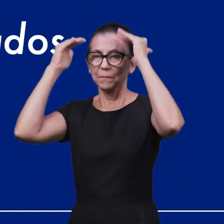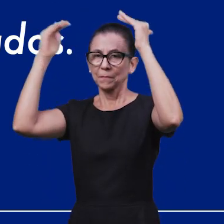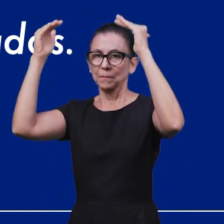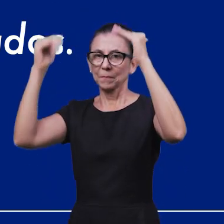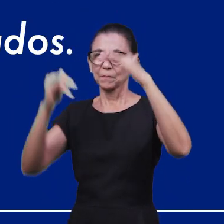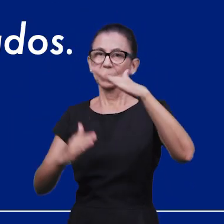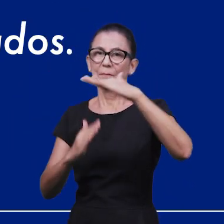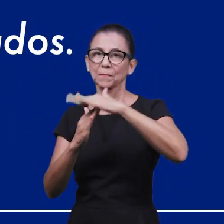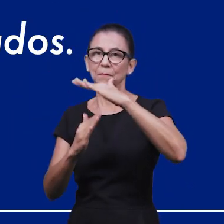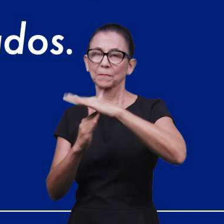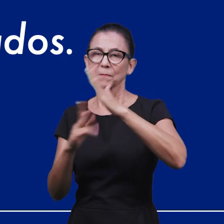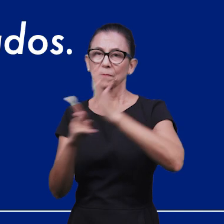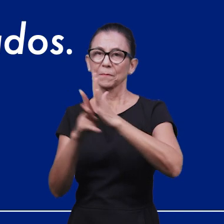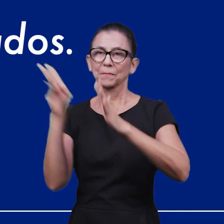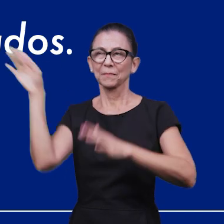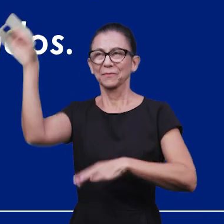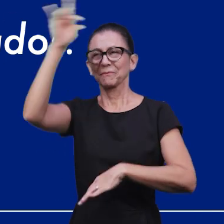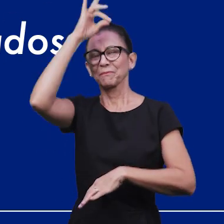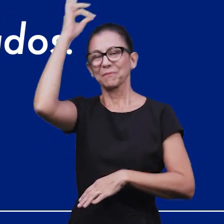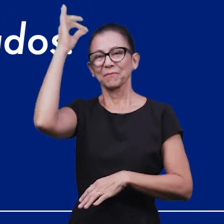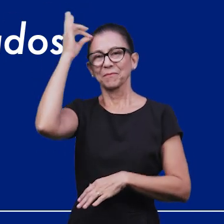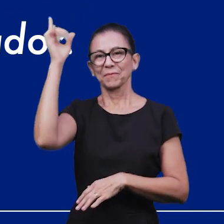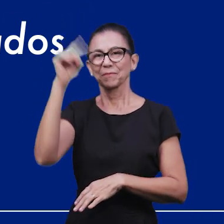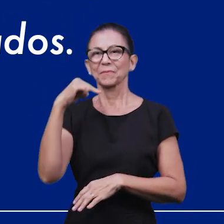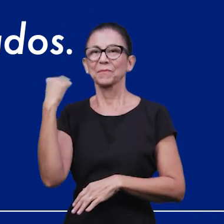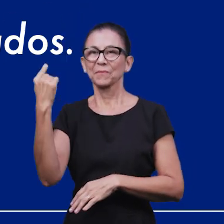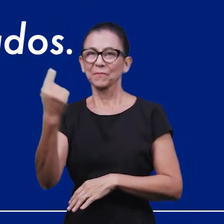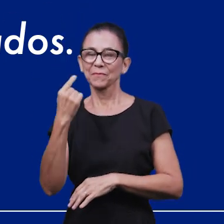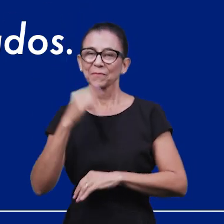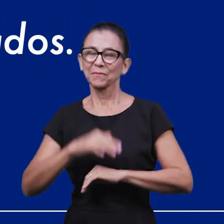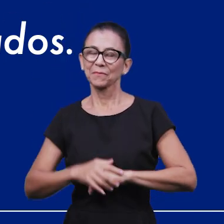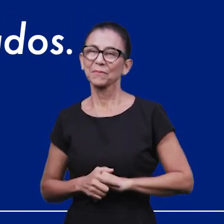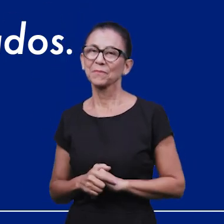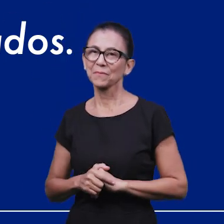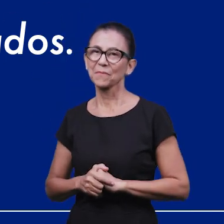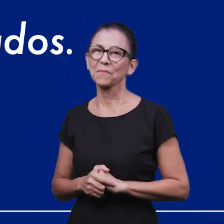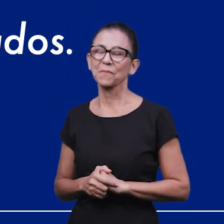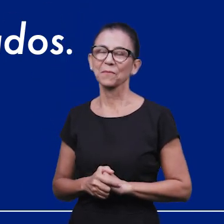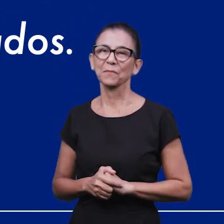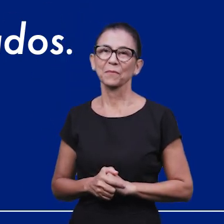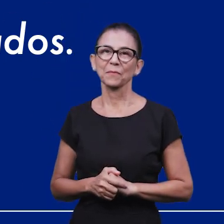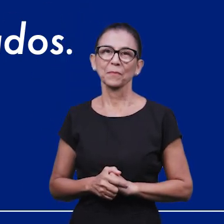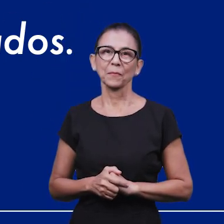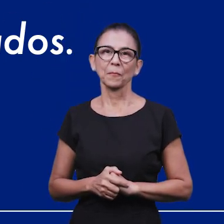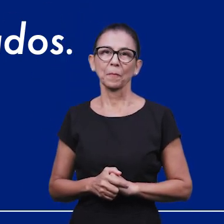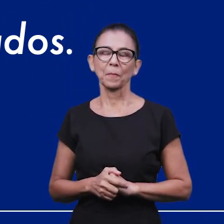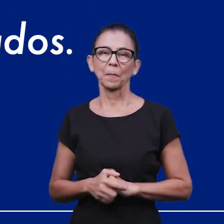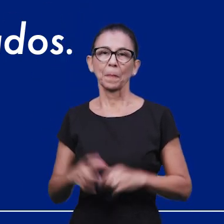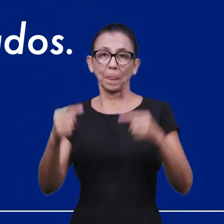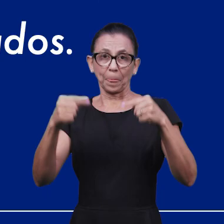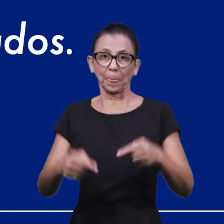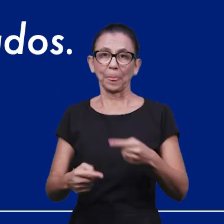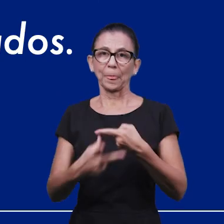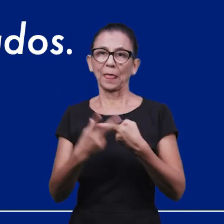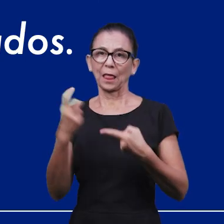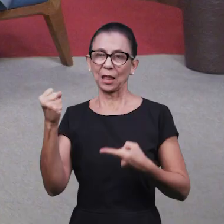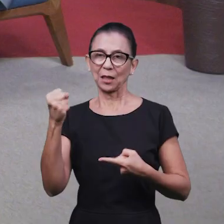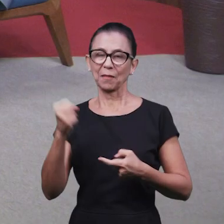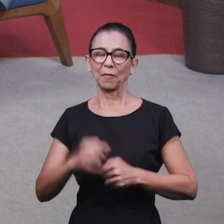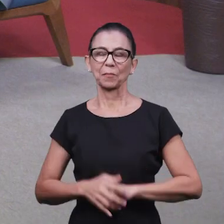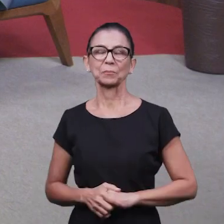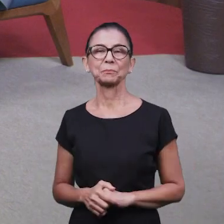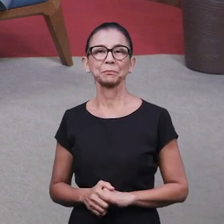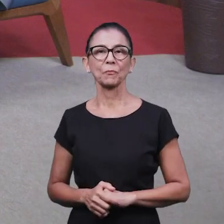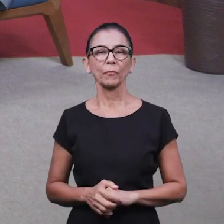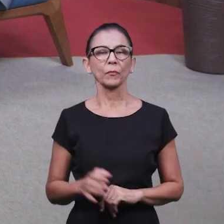estabelecidos pelo Espírito Santo, estaremos sendo preservados, é o que escreveu Lohan de Souza, de Aimorés, Minas Gerais.